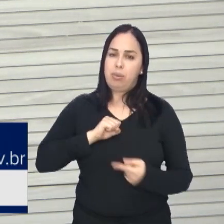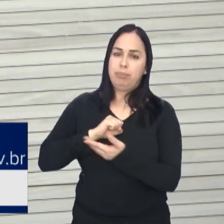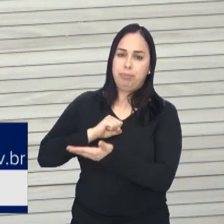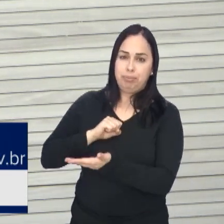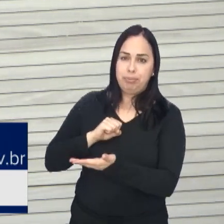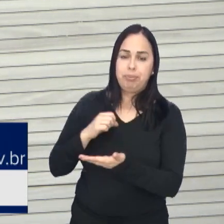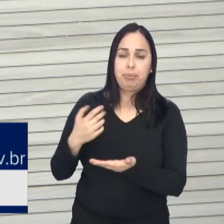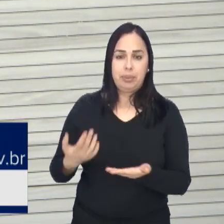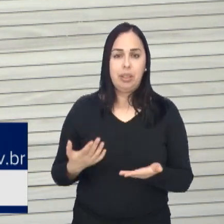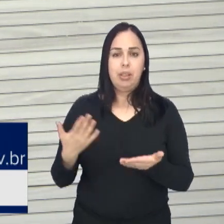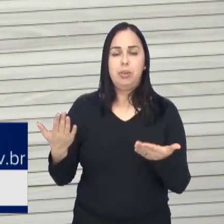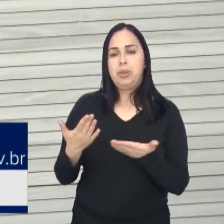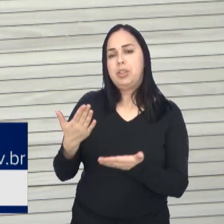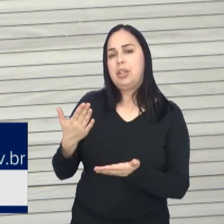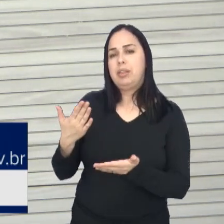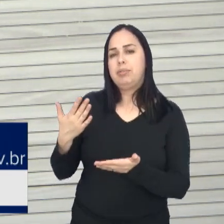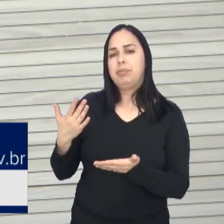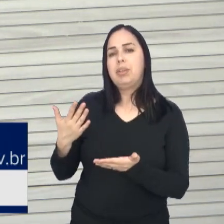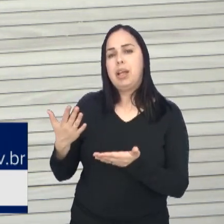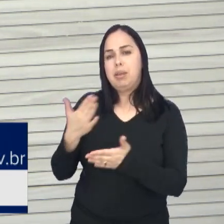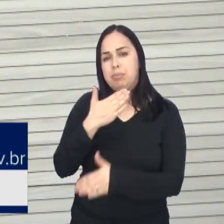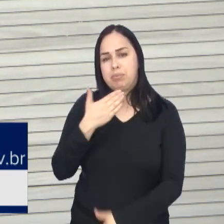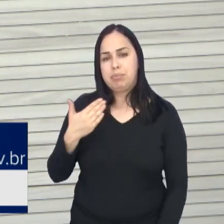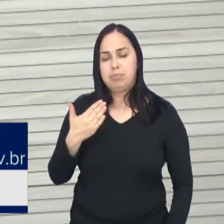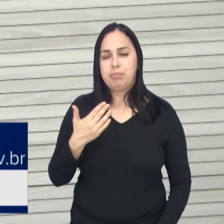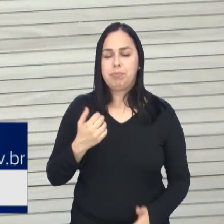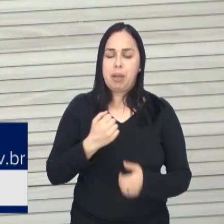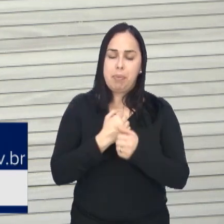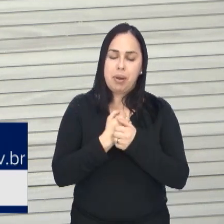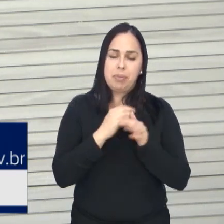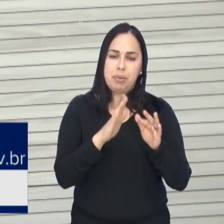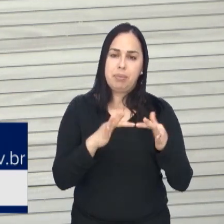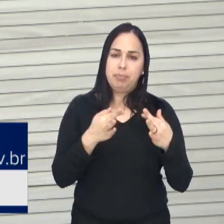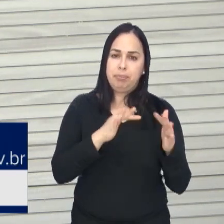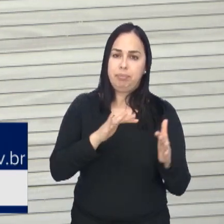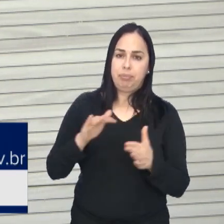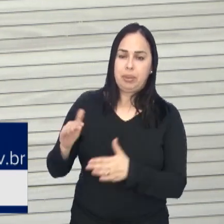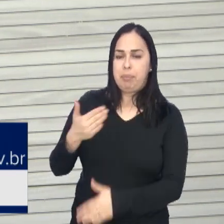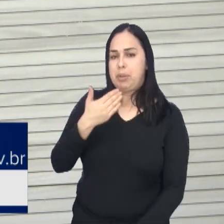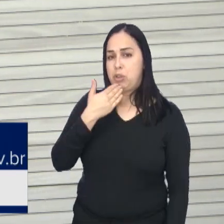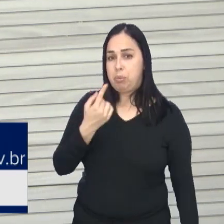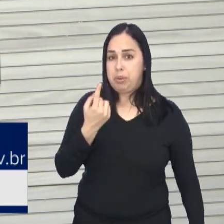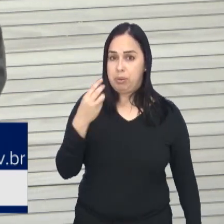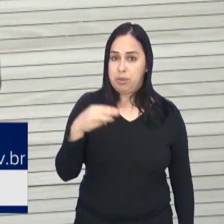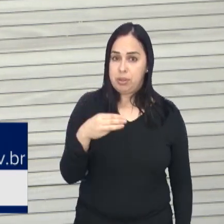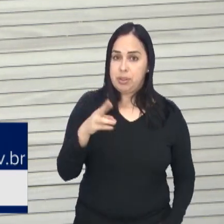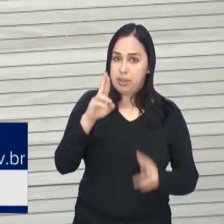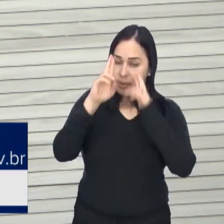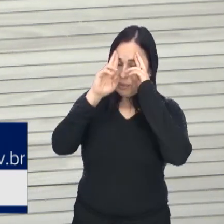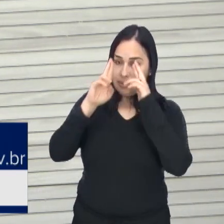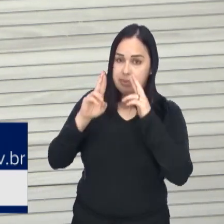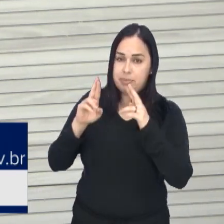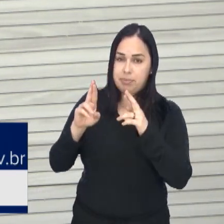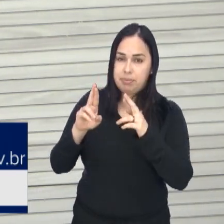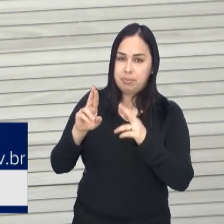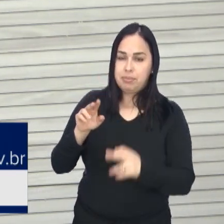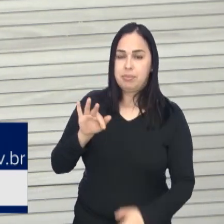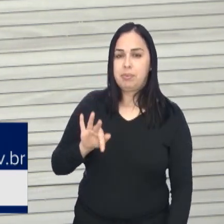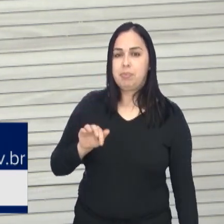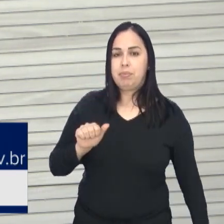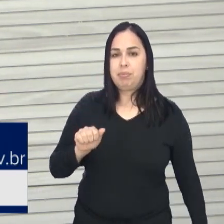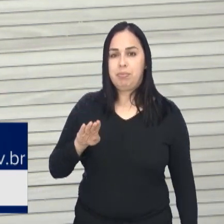Elias e hoje ele nos deixou. Deixar um abraço a todos os seus familiares. E também pedi um minuto de silêncio ao